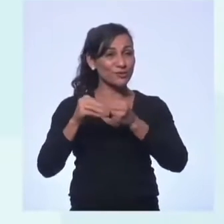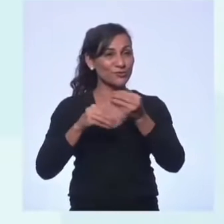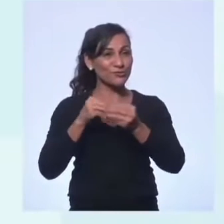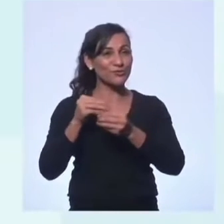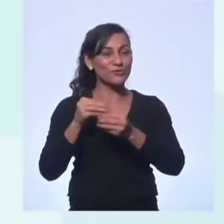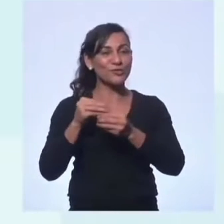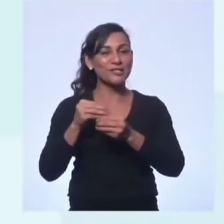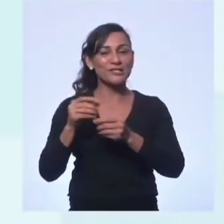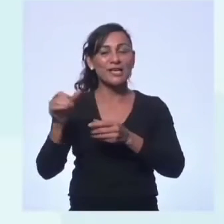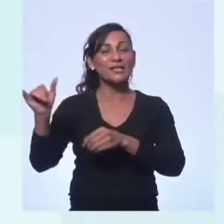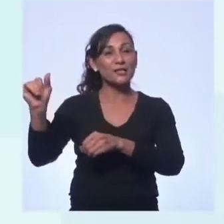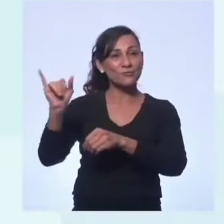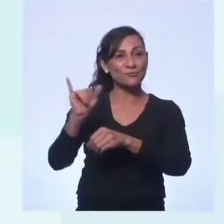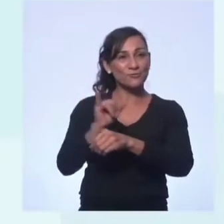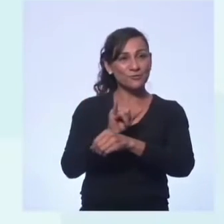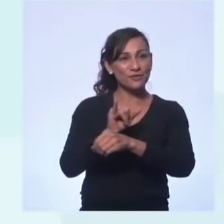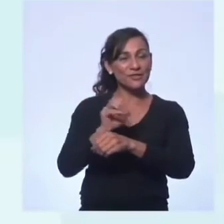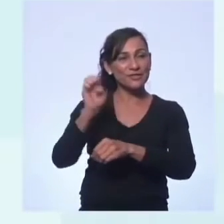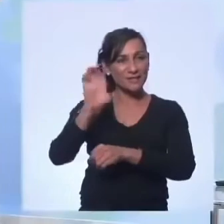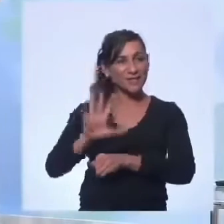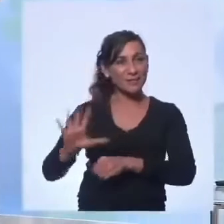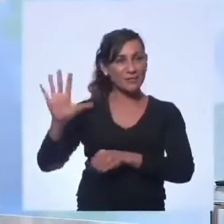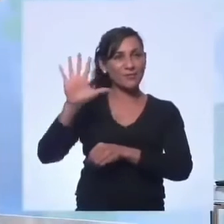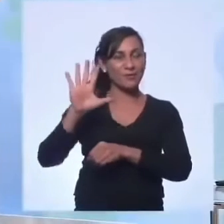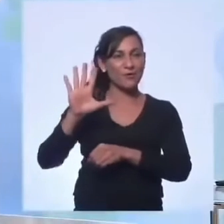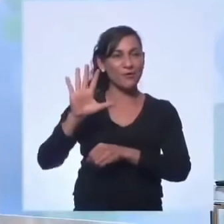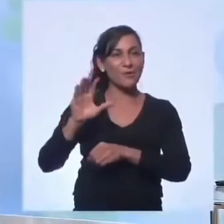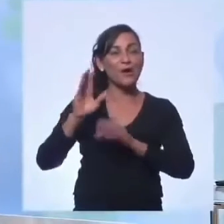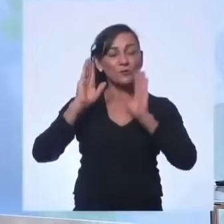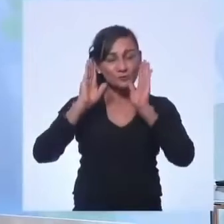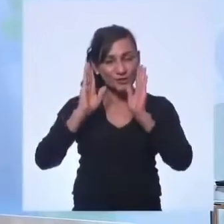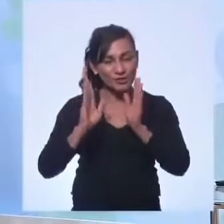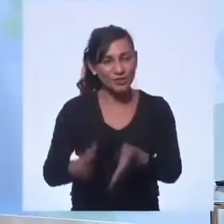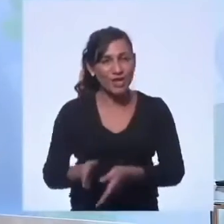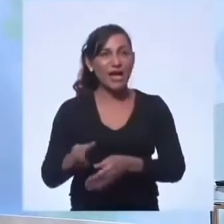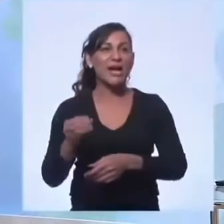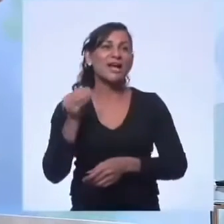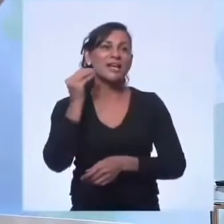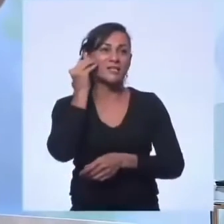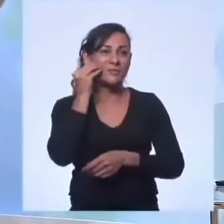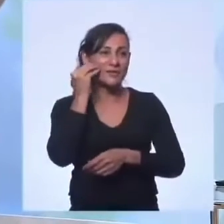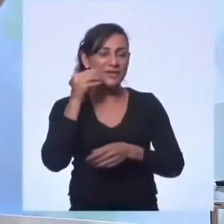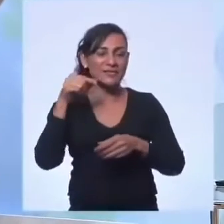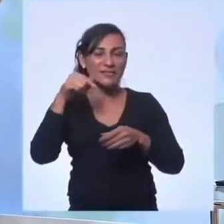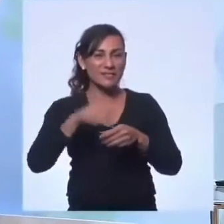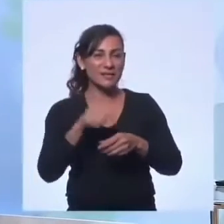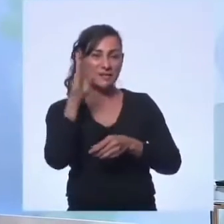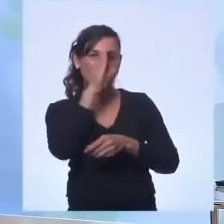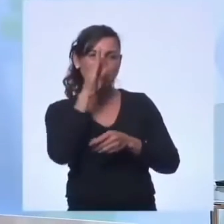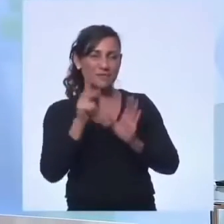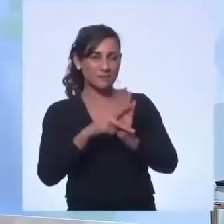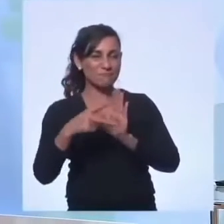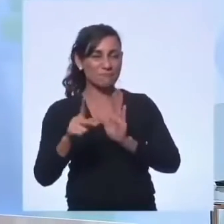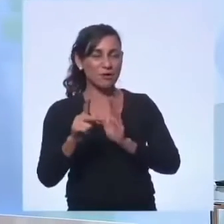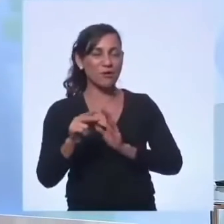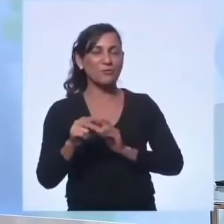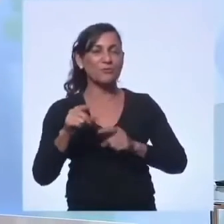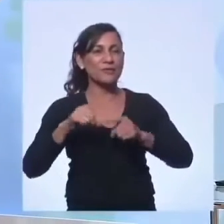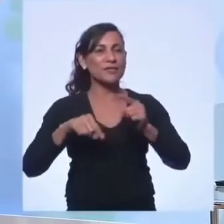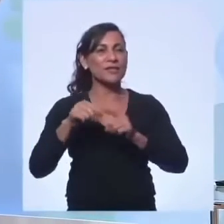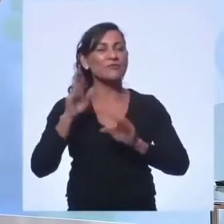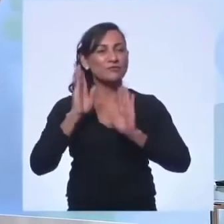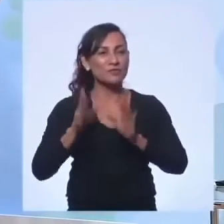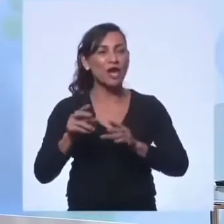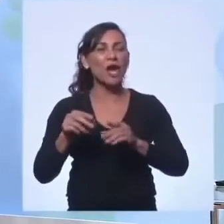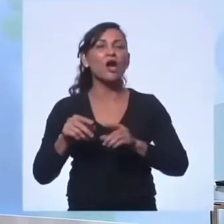aí vindas dos europeus com o que já se tinha aqui, que era o material utilizado aí, né,